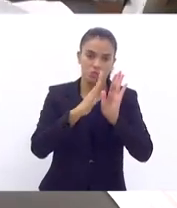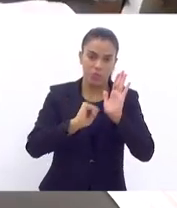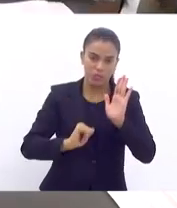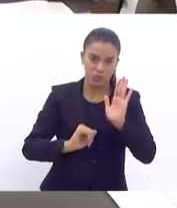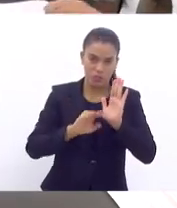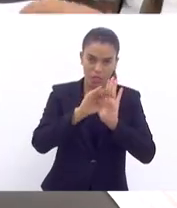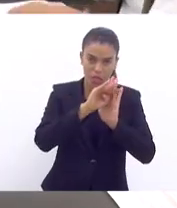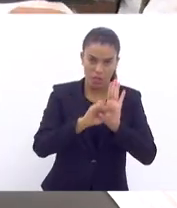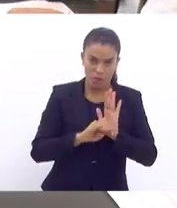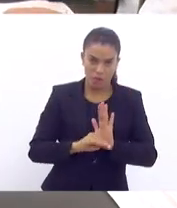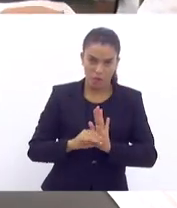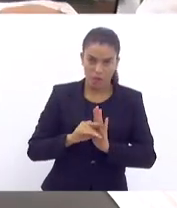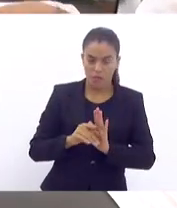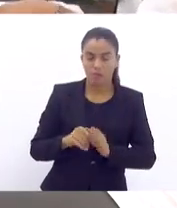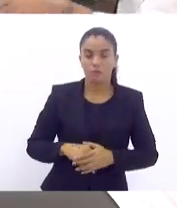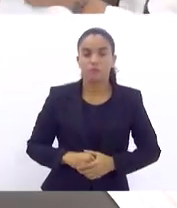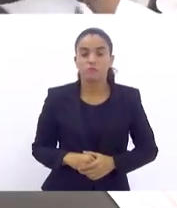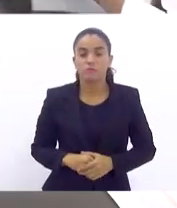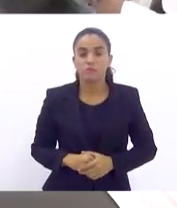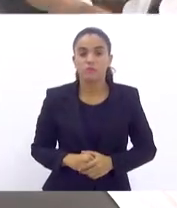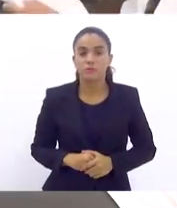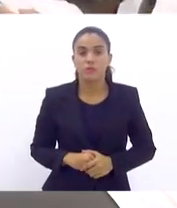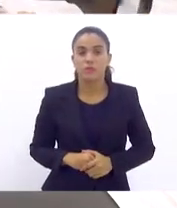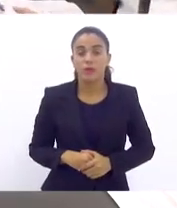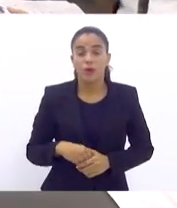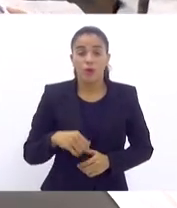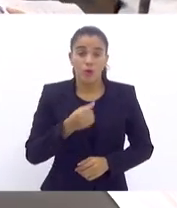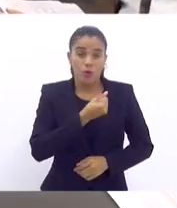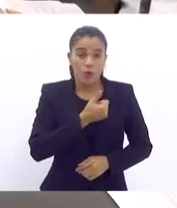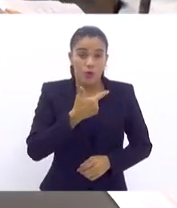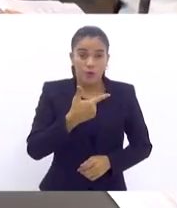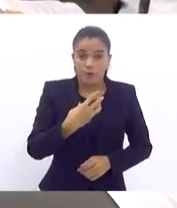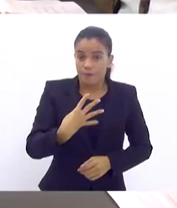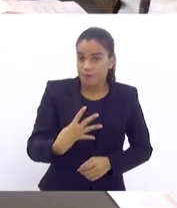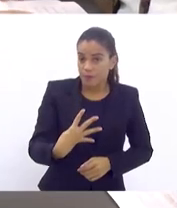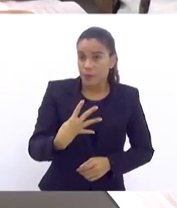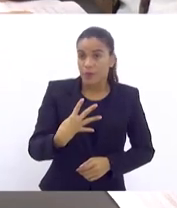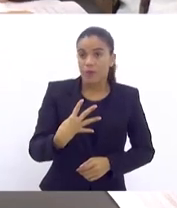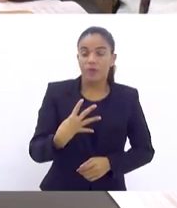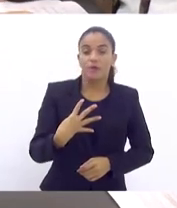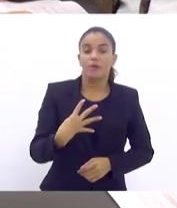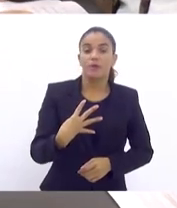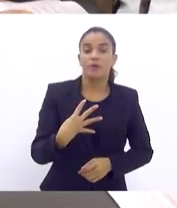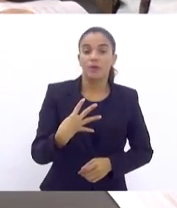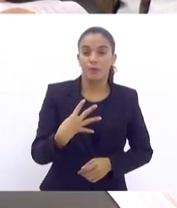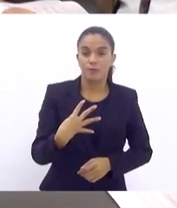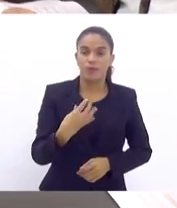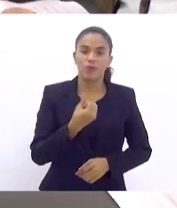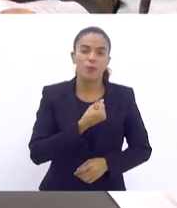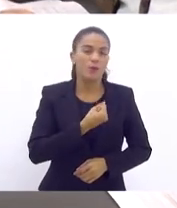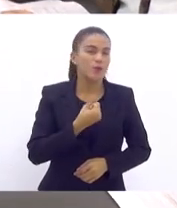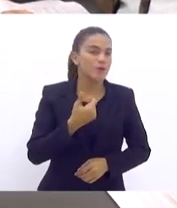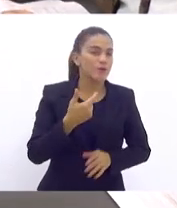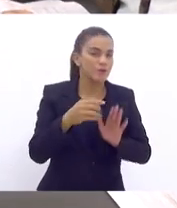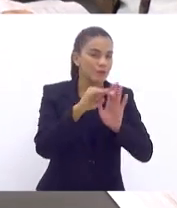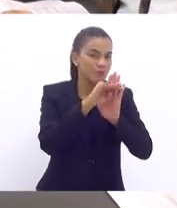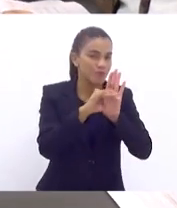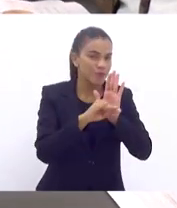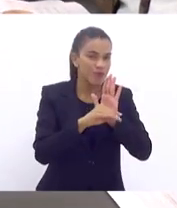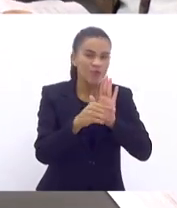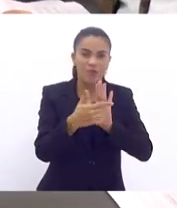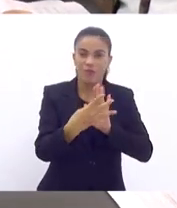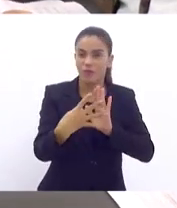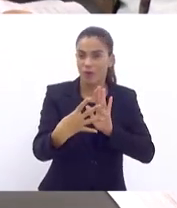de sair o 24 seria os seria o do 24 ao só